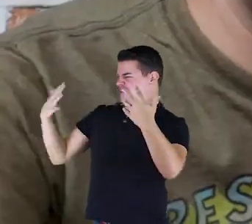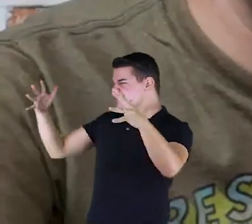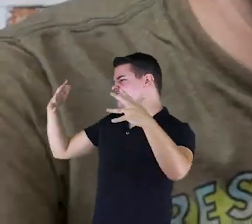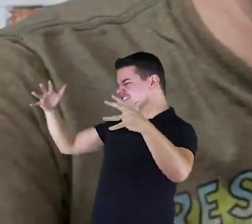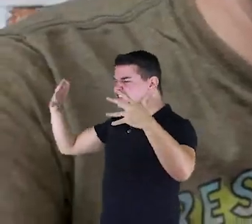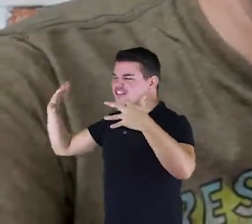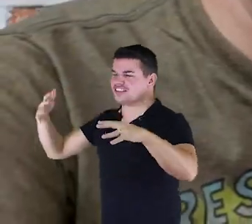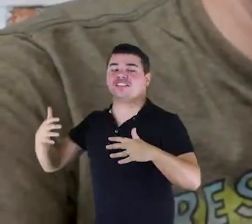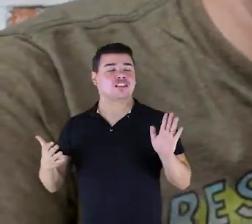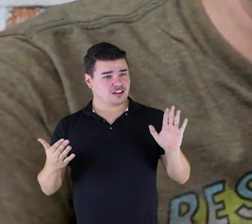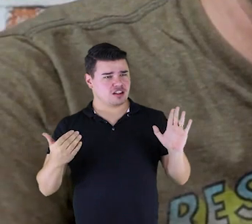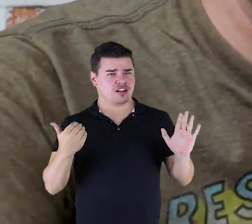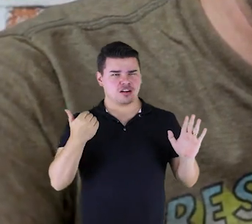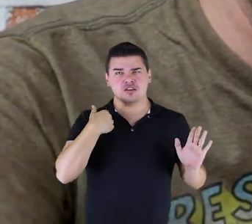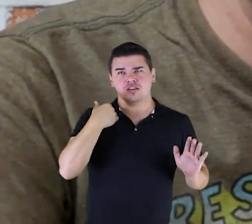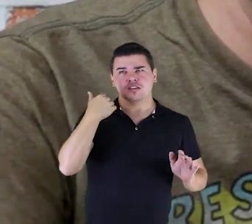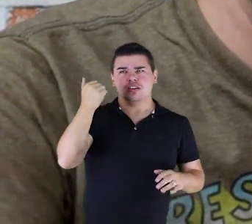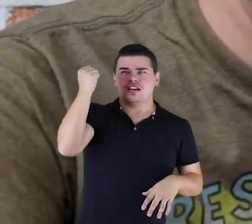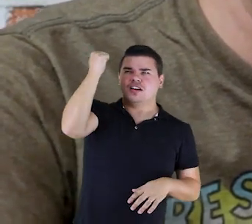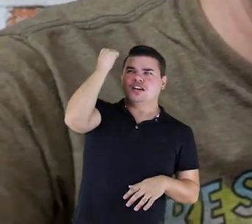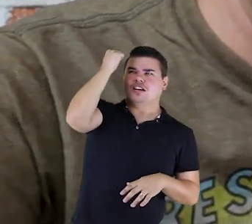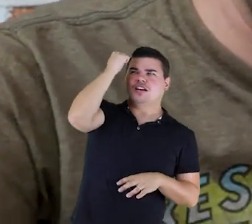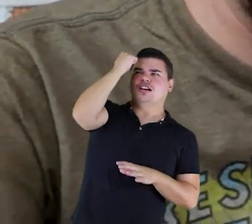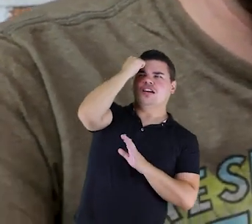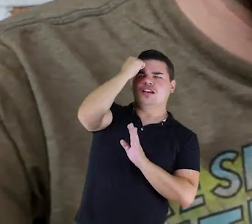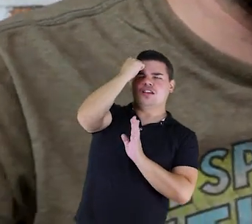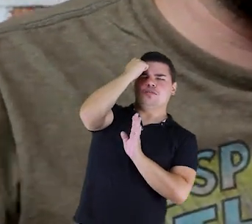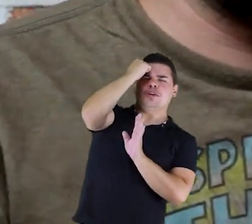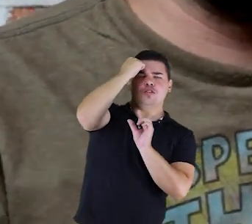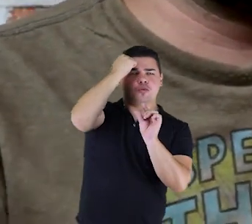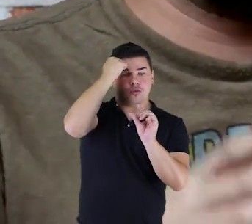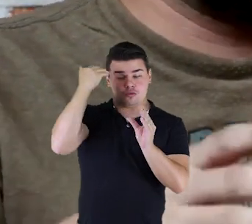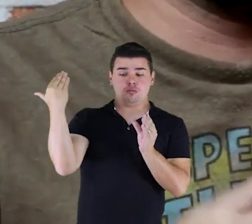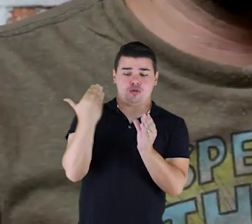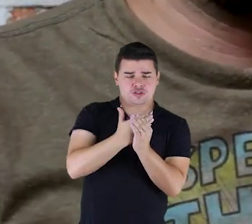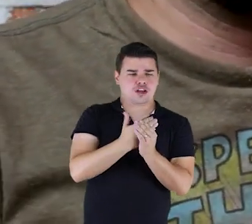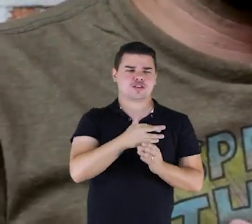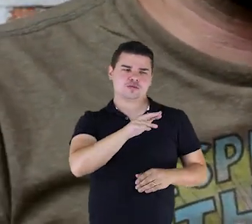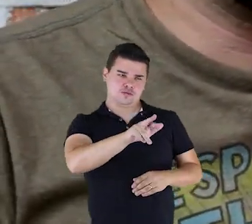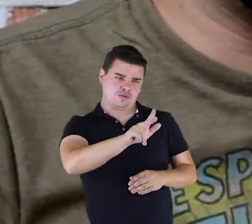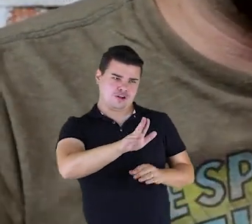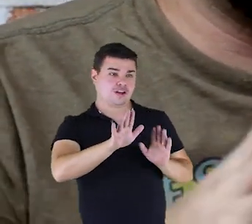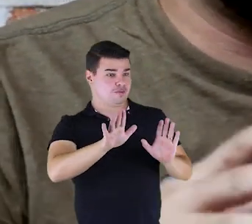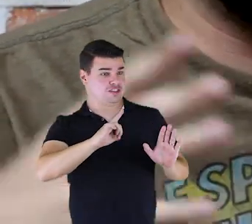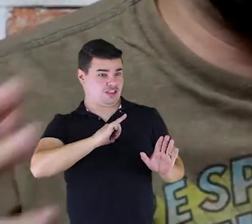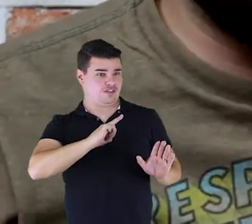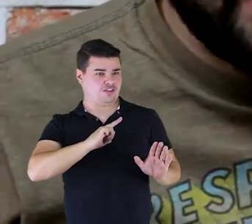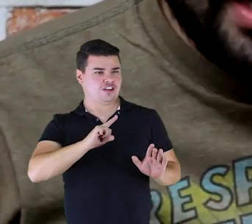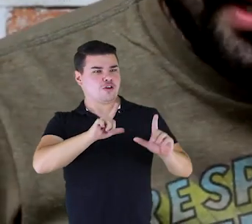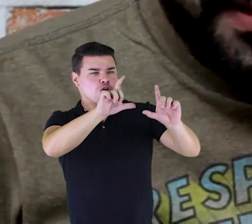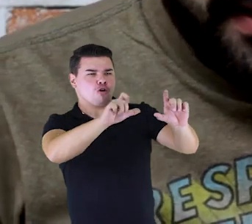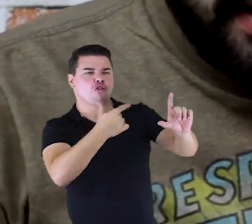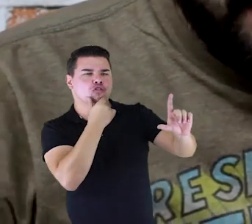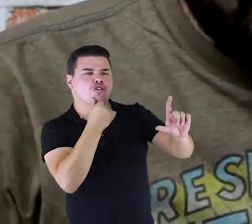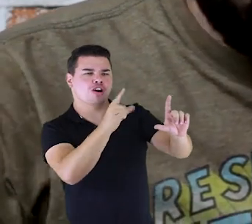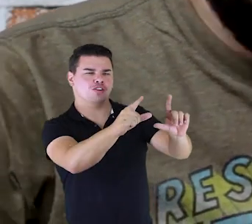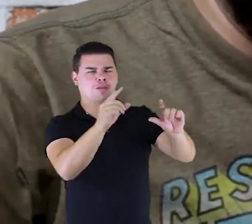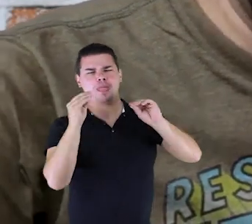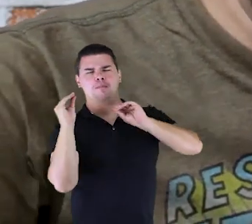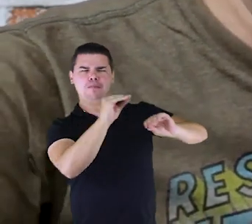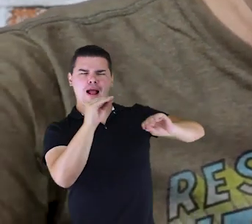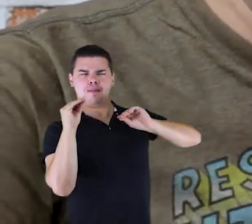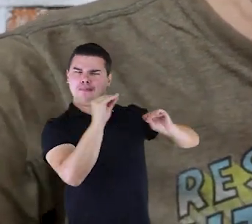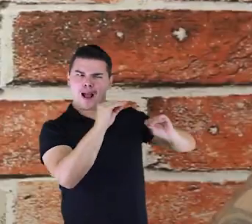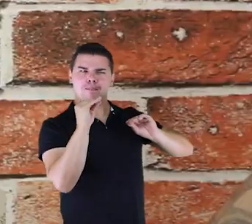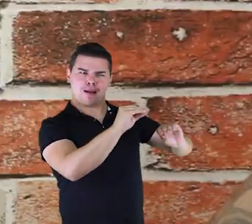O único que eu me arrependo um pouquinho, assim, não do processo em si, mas teve um cara que a gente publicou umas fotos dele